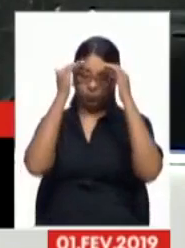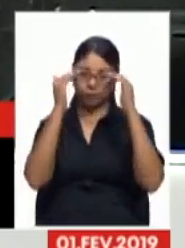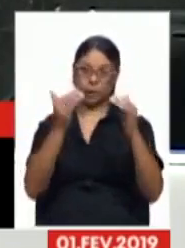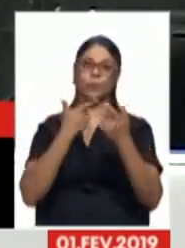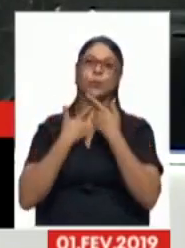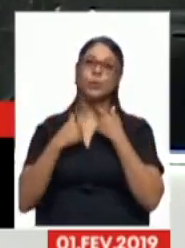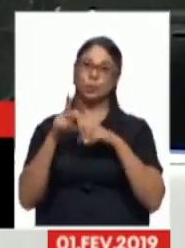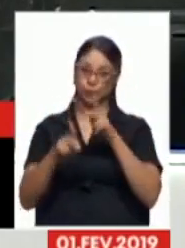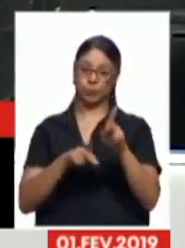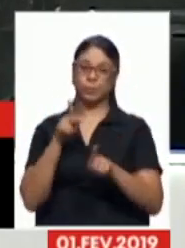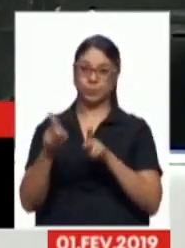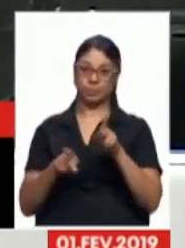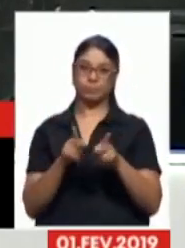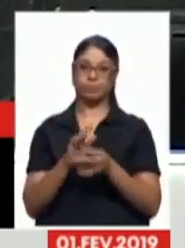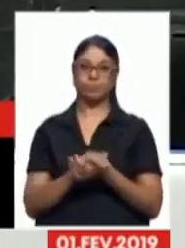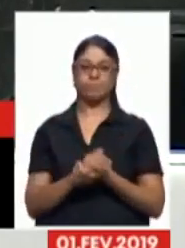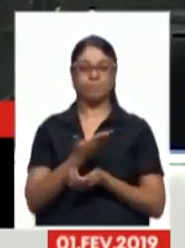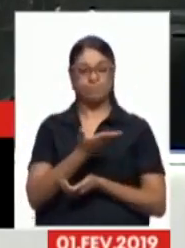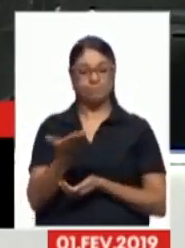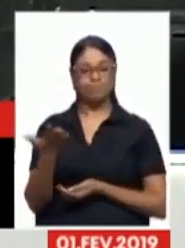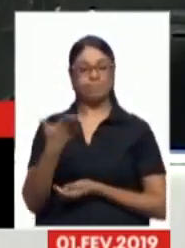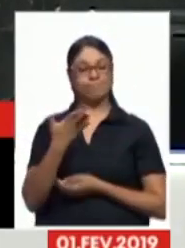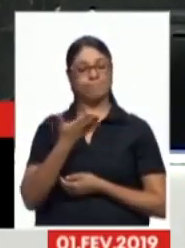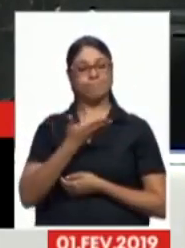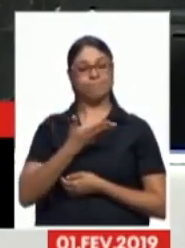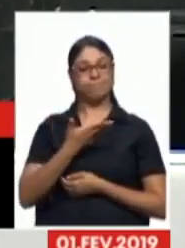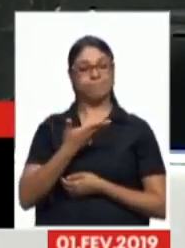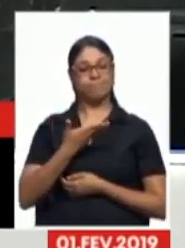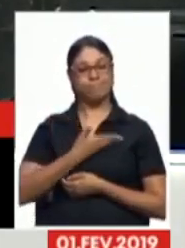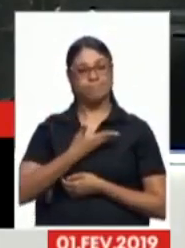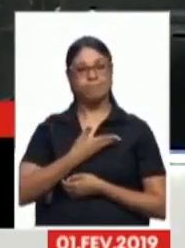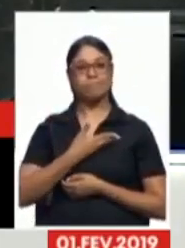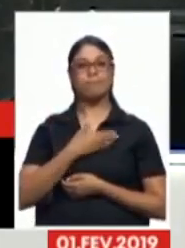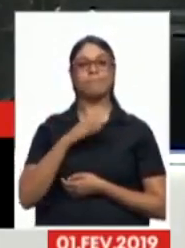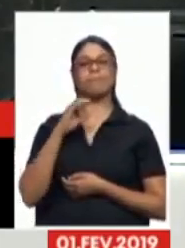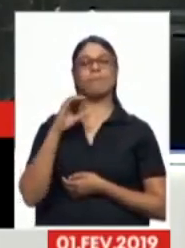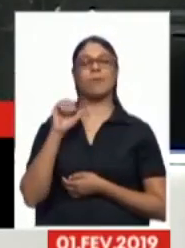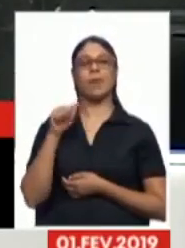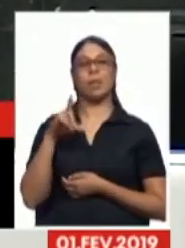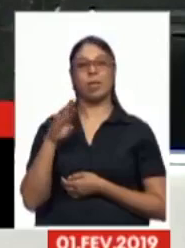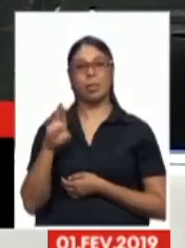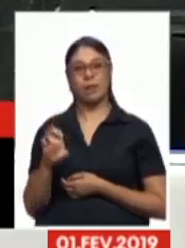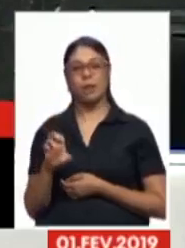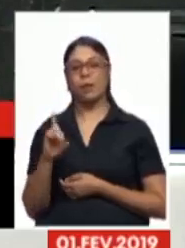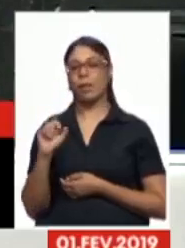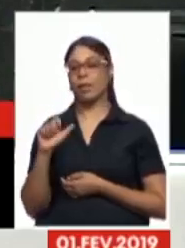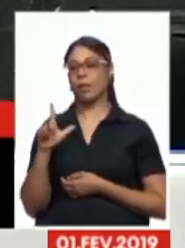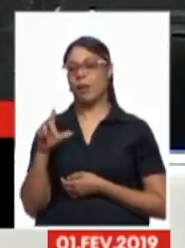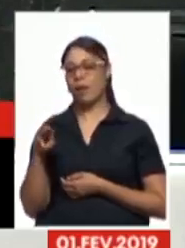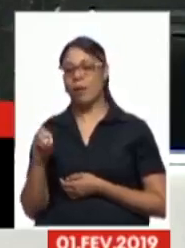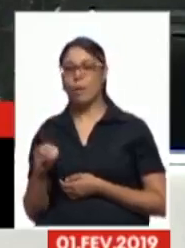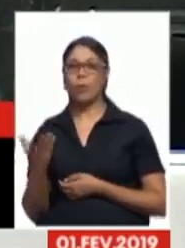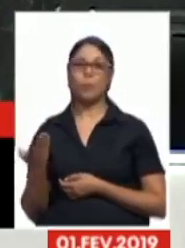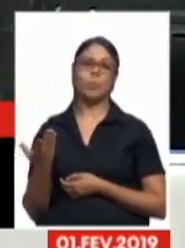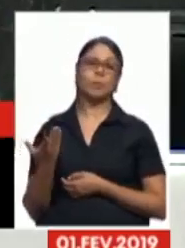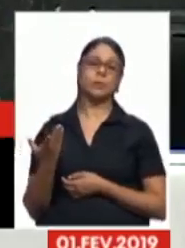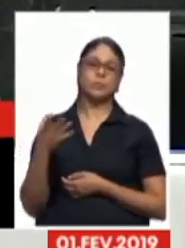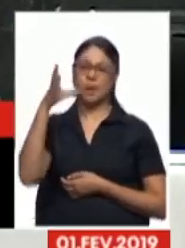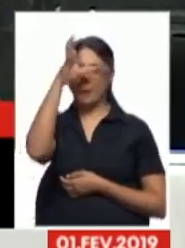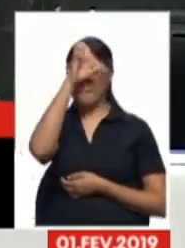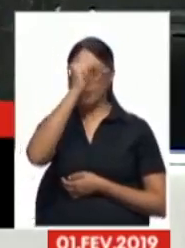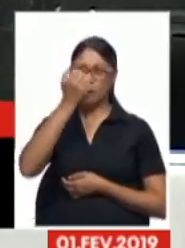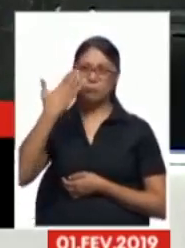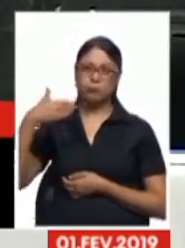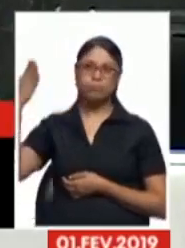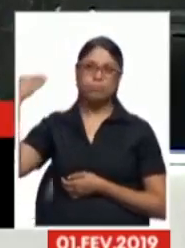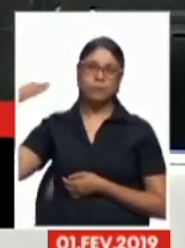população. Caríssimos colegas, André Quintão, Luiz Humberto, Dalmo Ribeiro, aprender com o passado